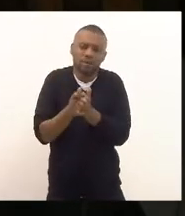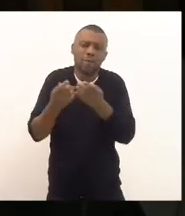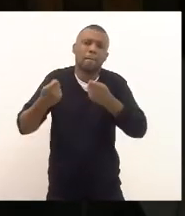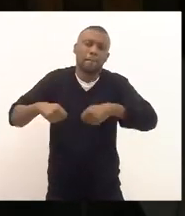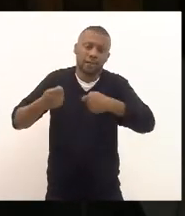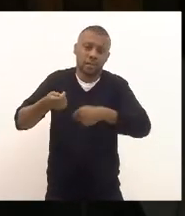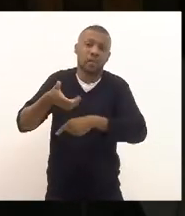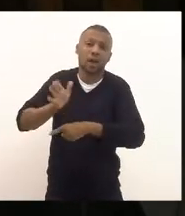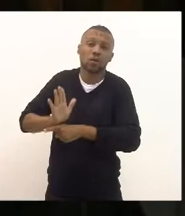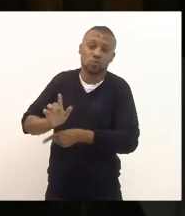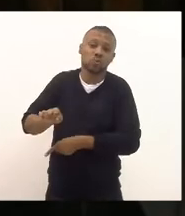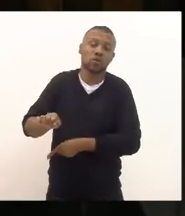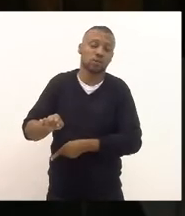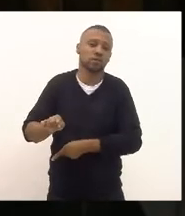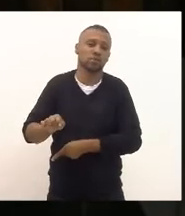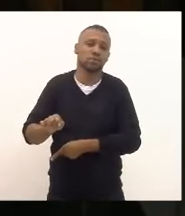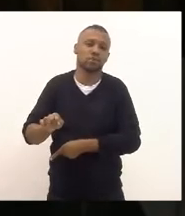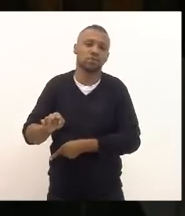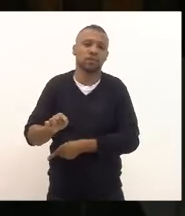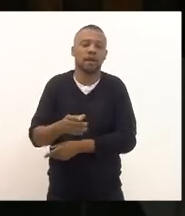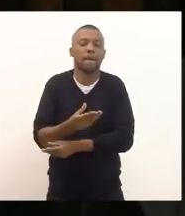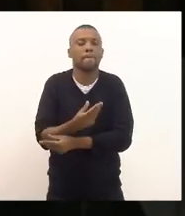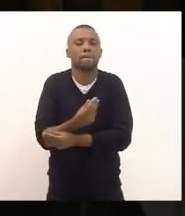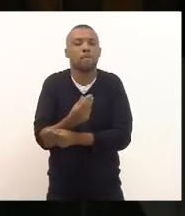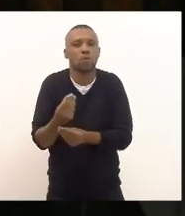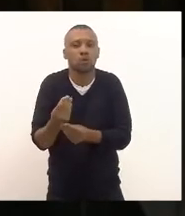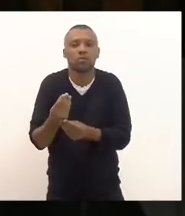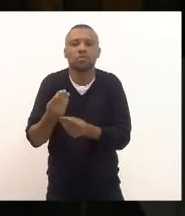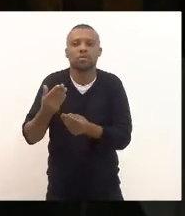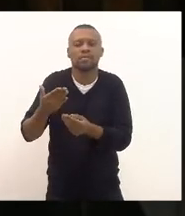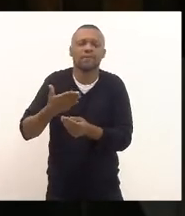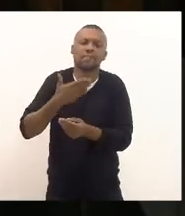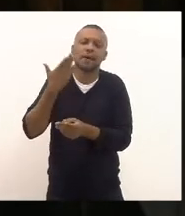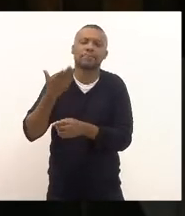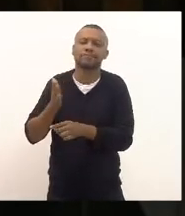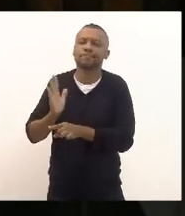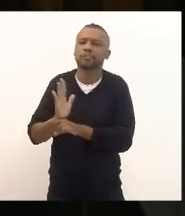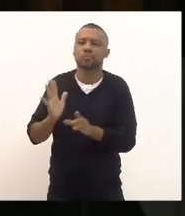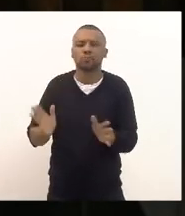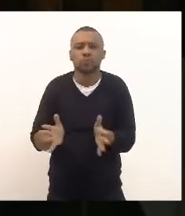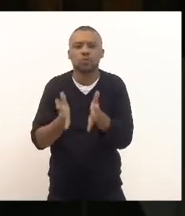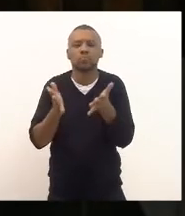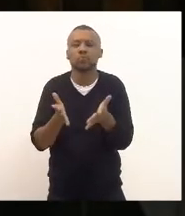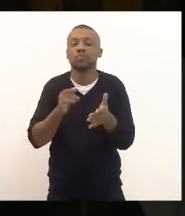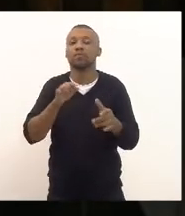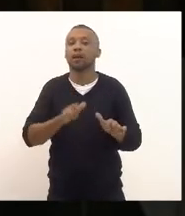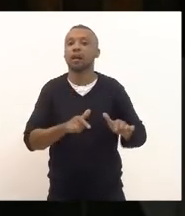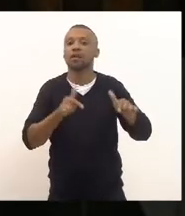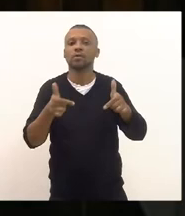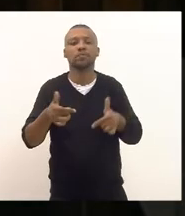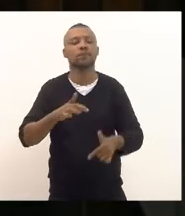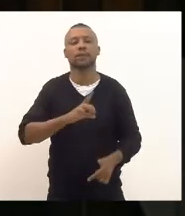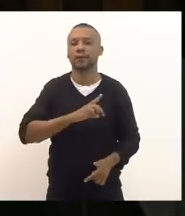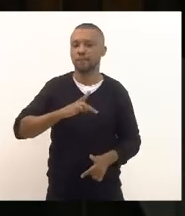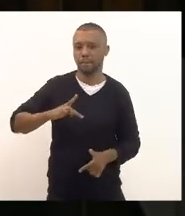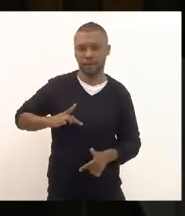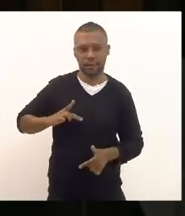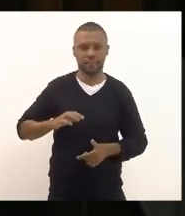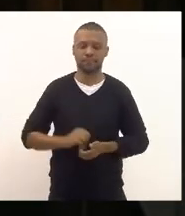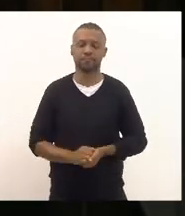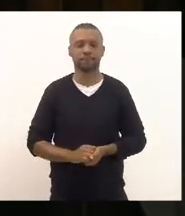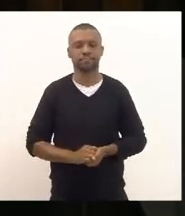sido muito facilitado e fomentado pela ação da defensoria pública e